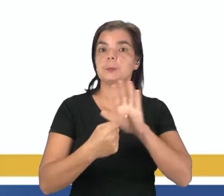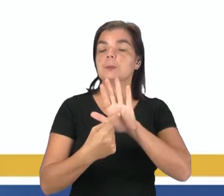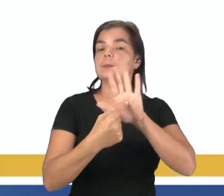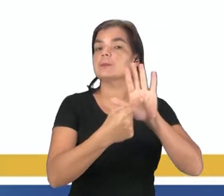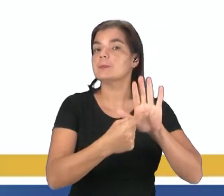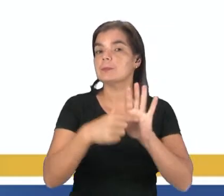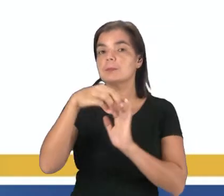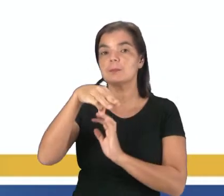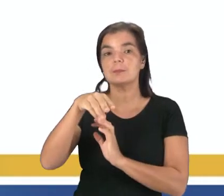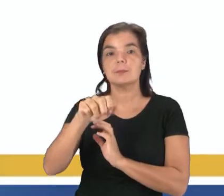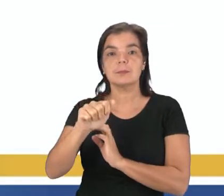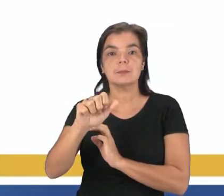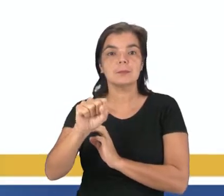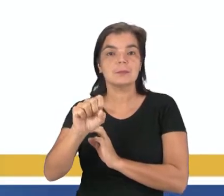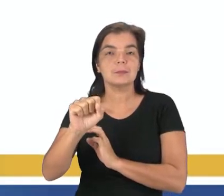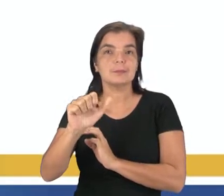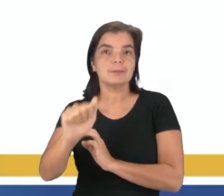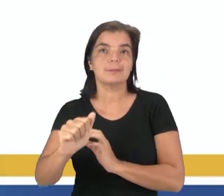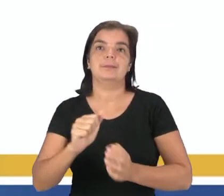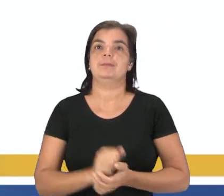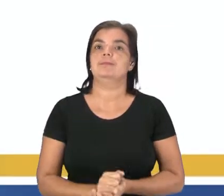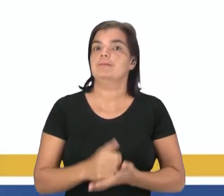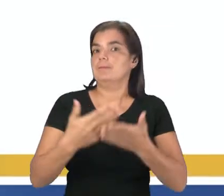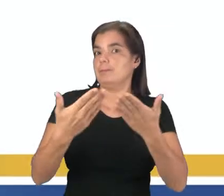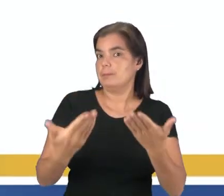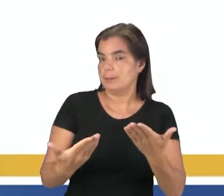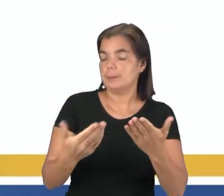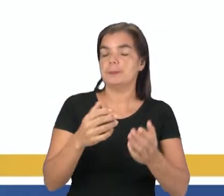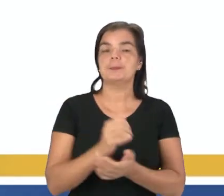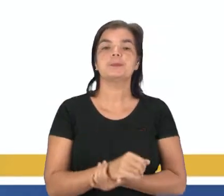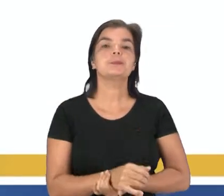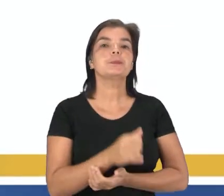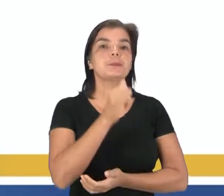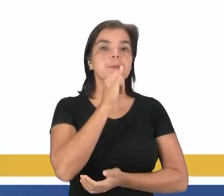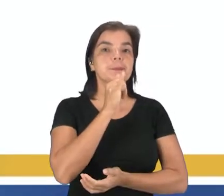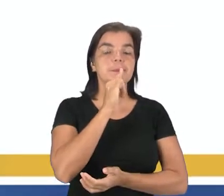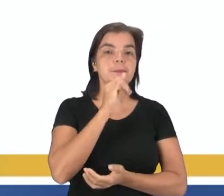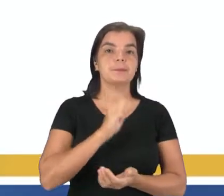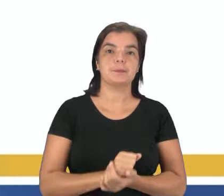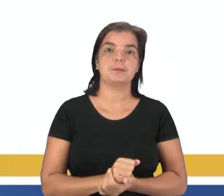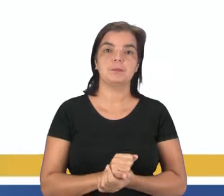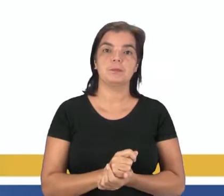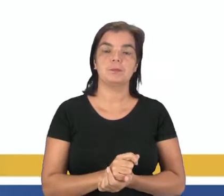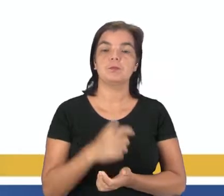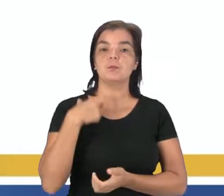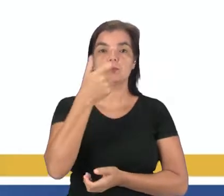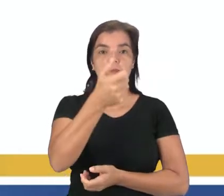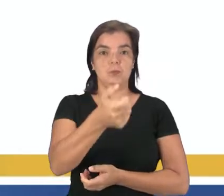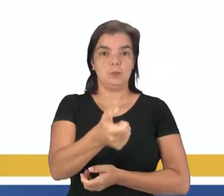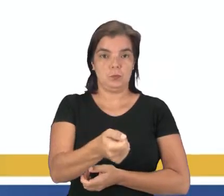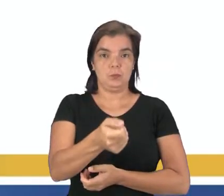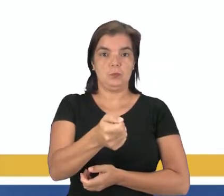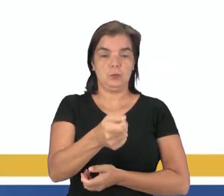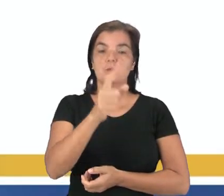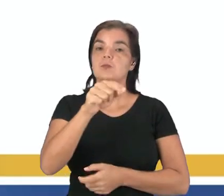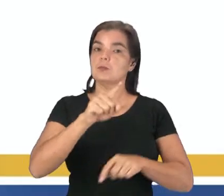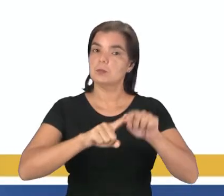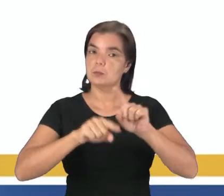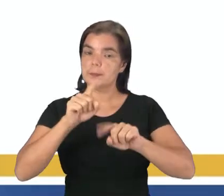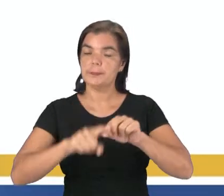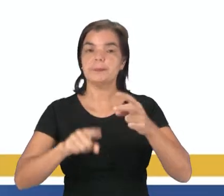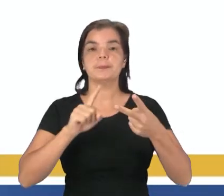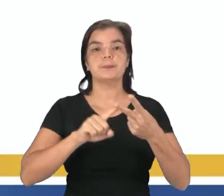lugar no espaço e que apresenta uma massa. Por exemplo, o controle da sua televisão é uma